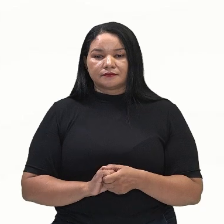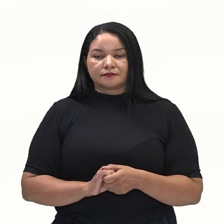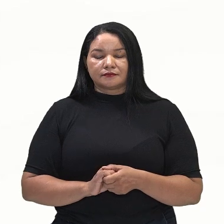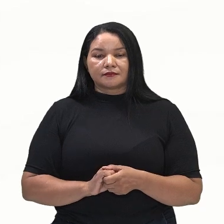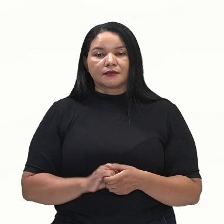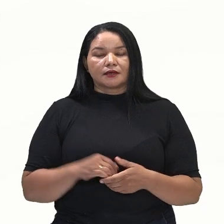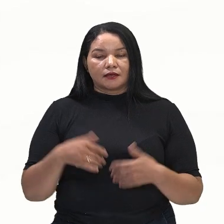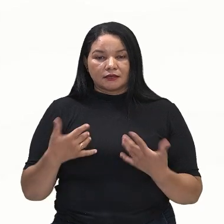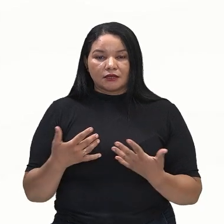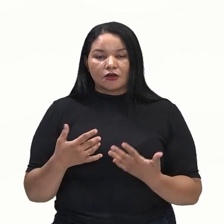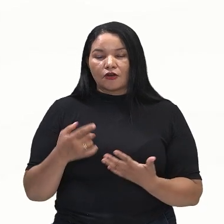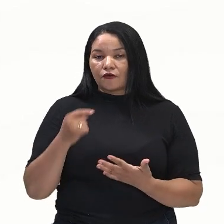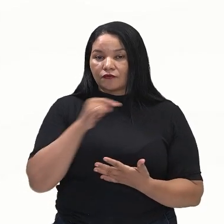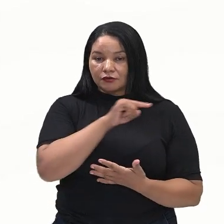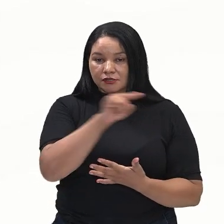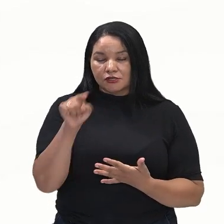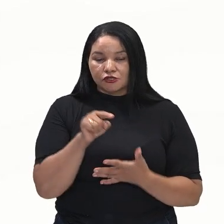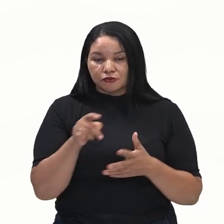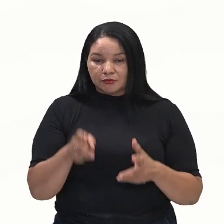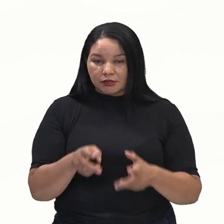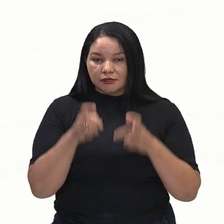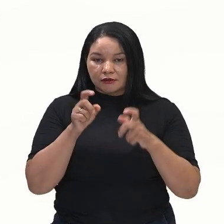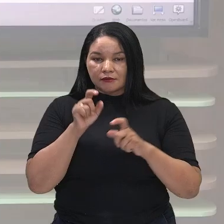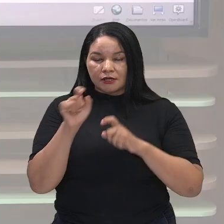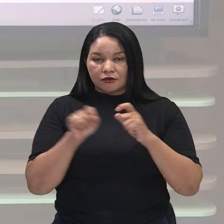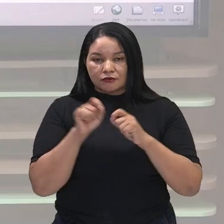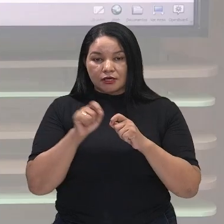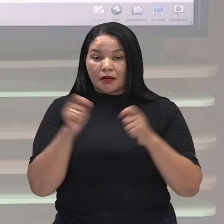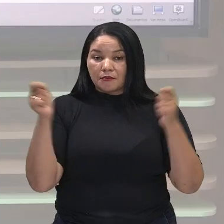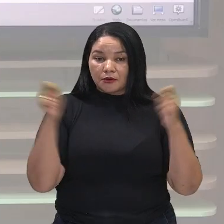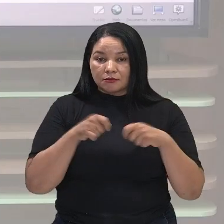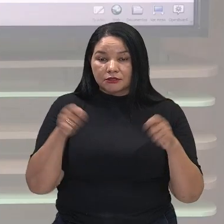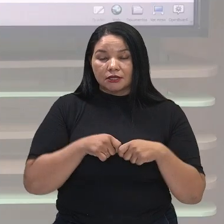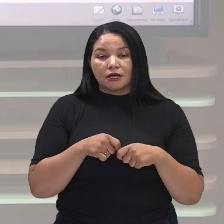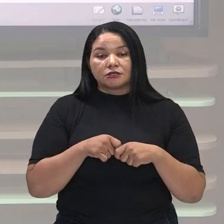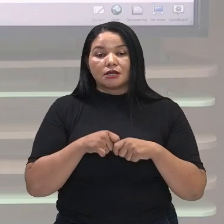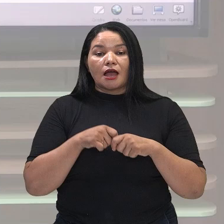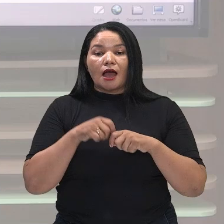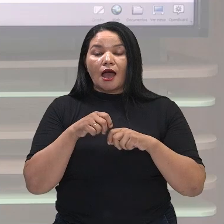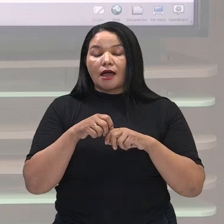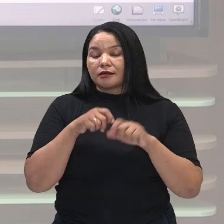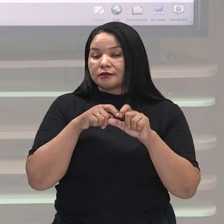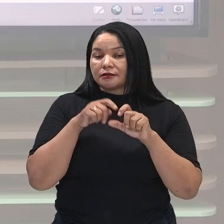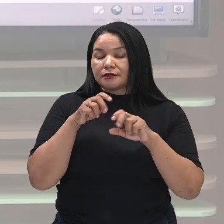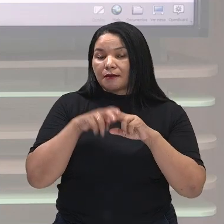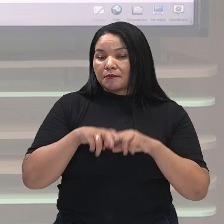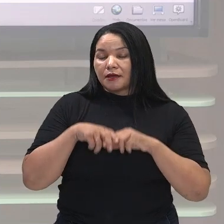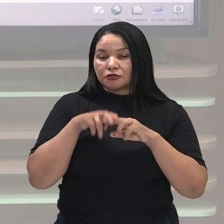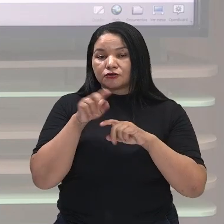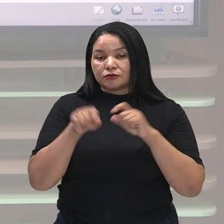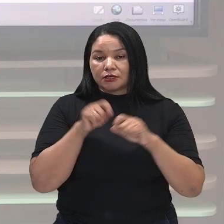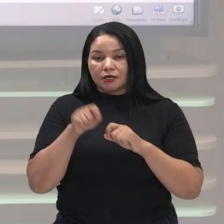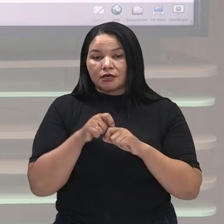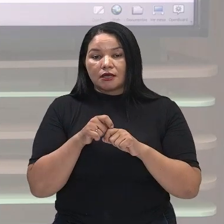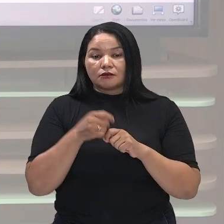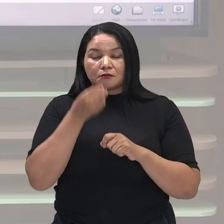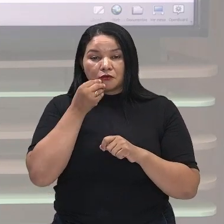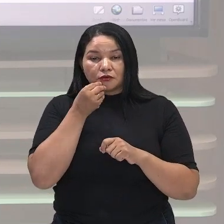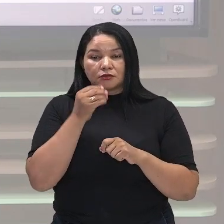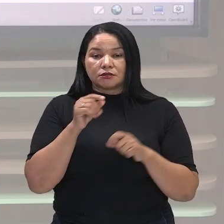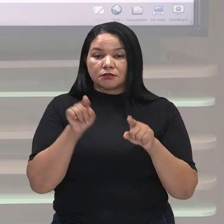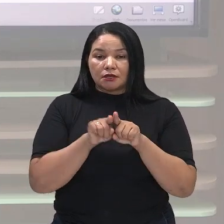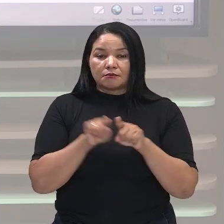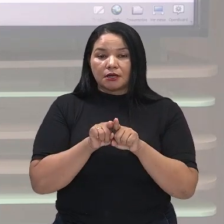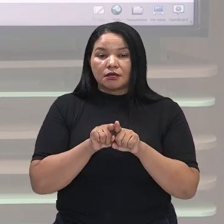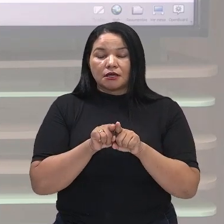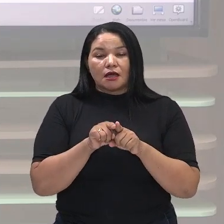na revisão que a probabilidade ela depende de um evento, ela depende de um experimento aleatório e também você tem